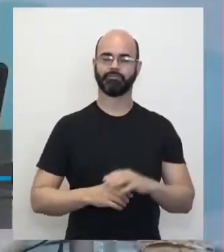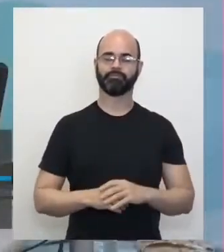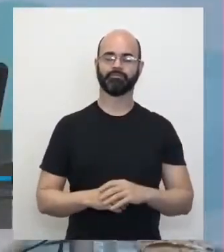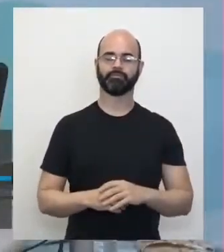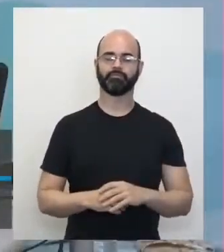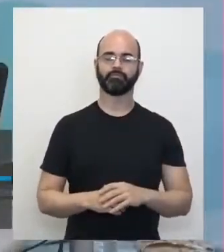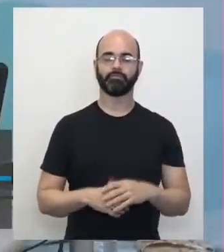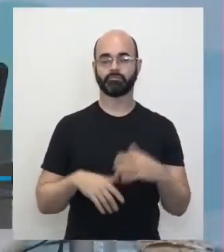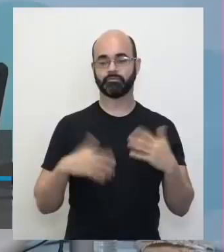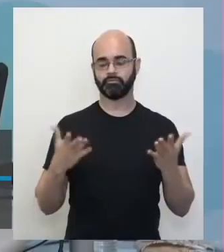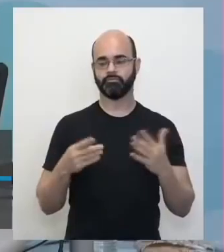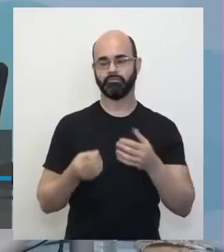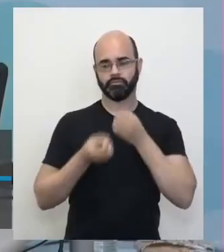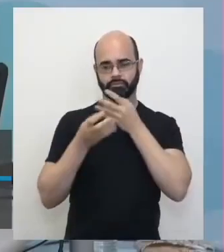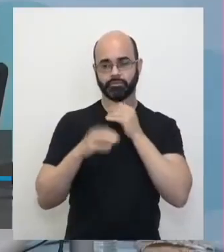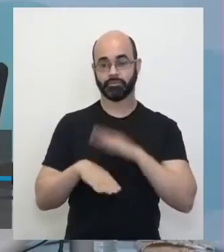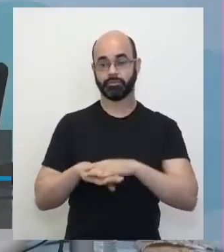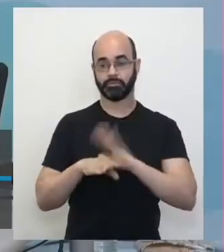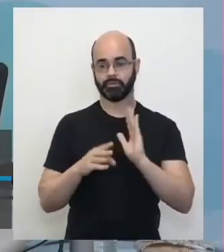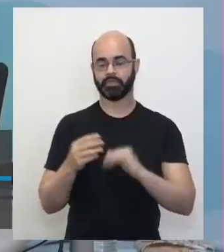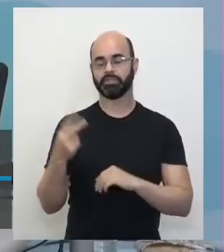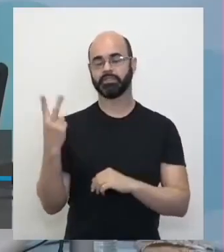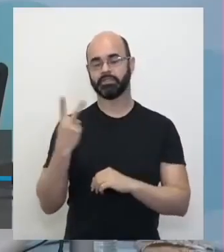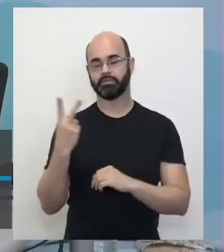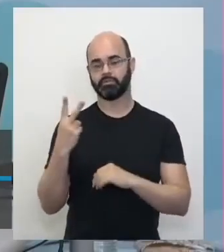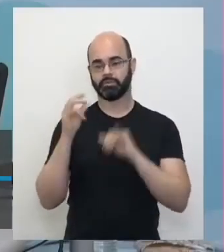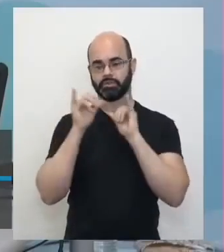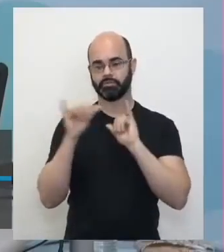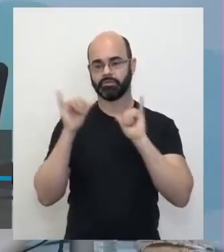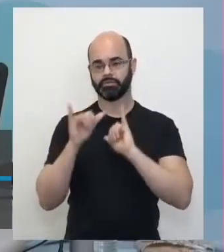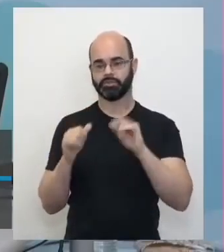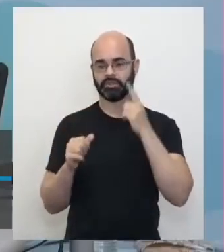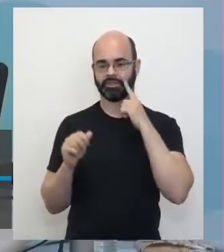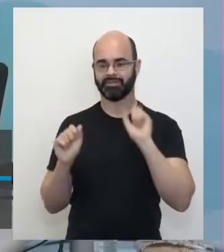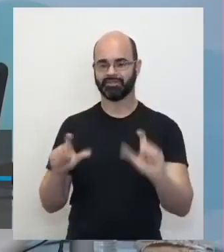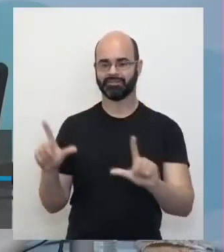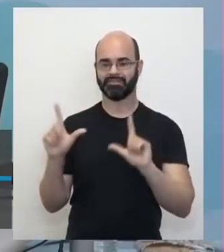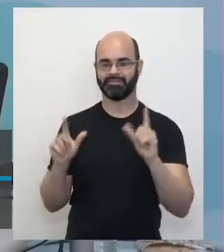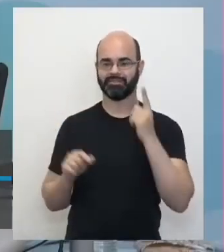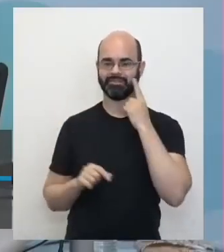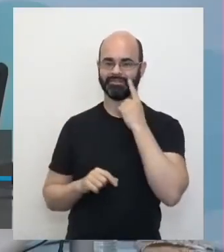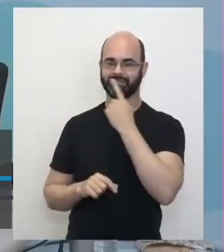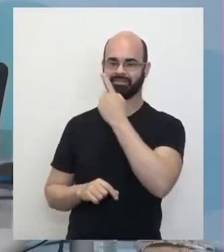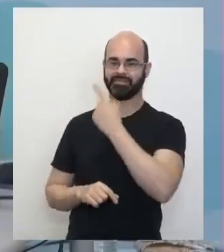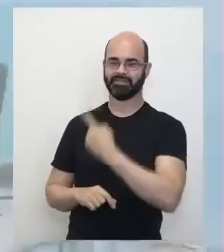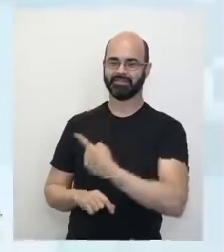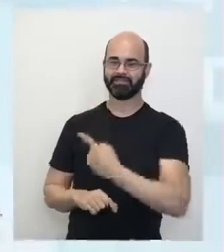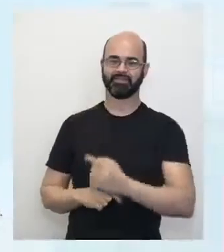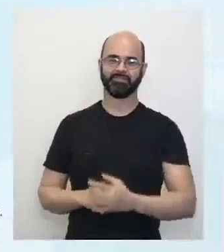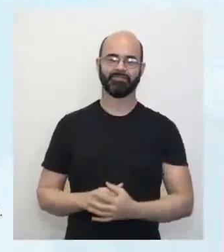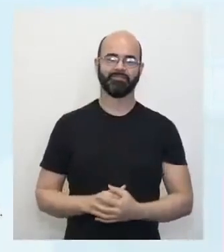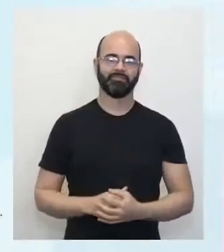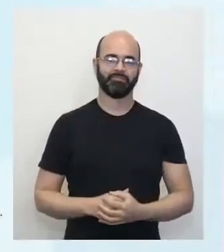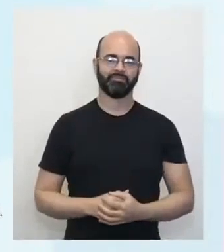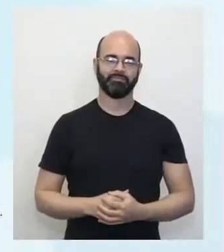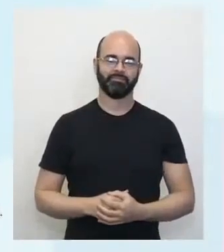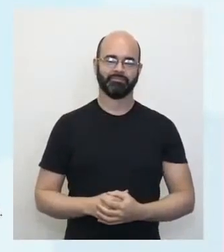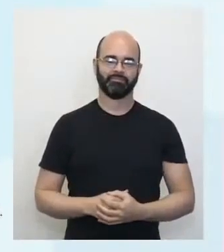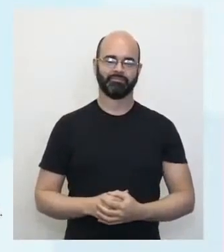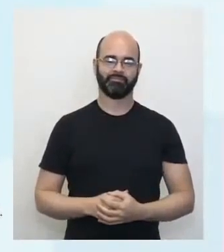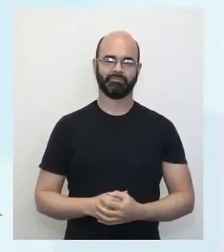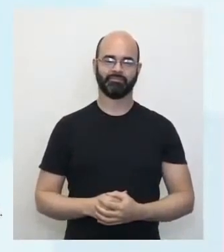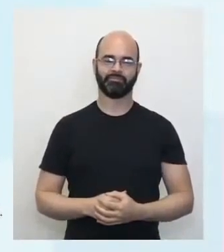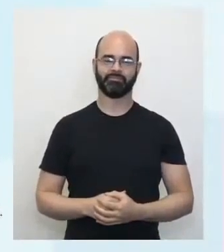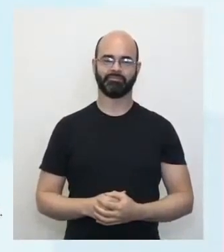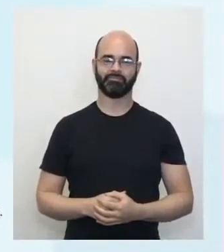informações a mais, né, da segunda manchete, eu vou colocar aí para vocês na tela. Então, vou fazer a leitura da segunda parte. Então, a segunda